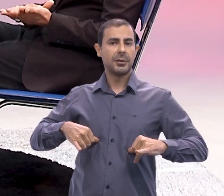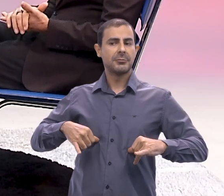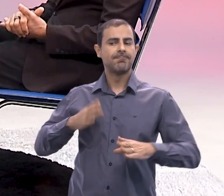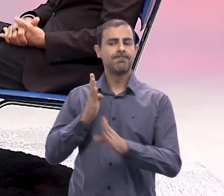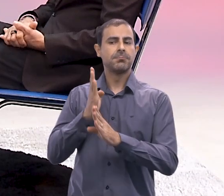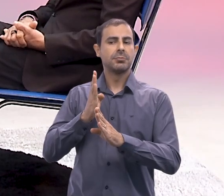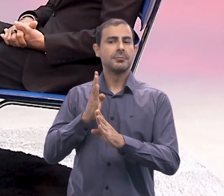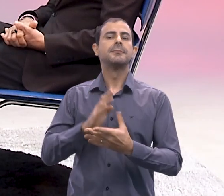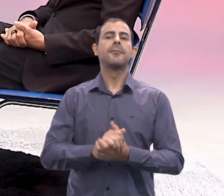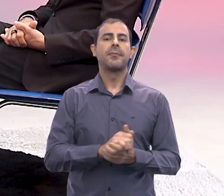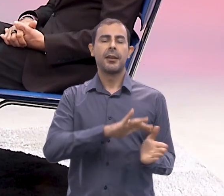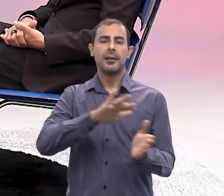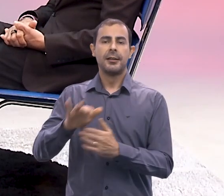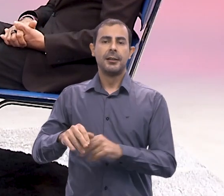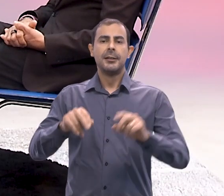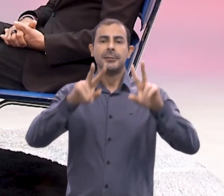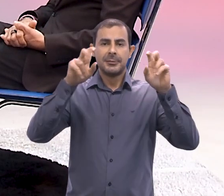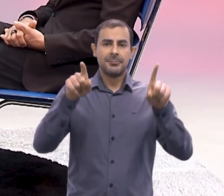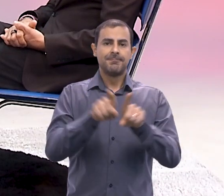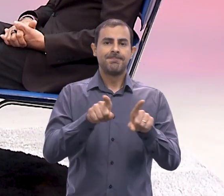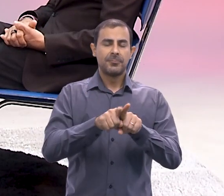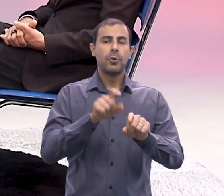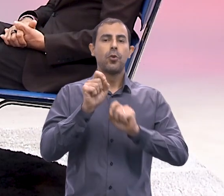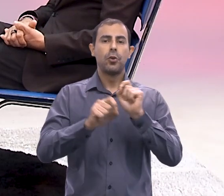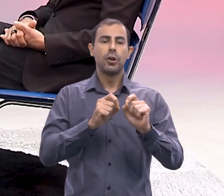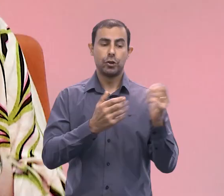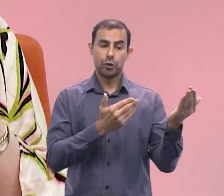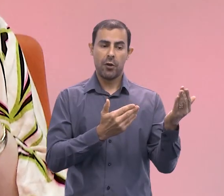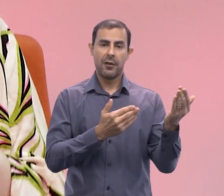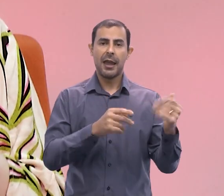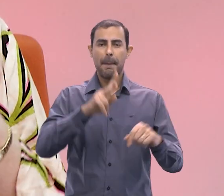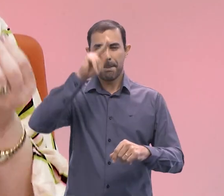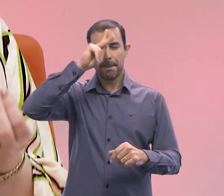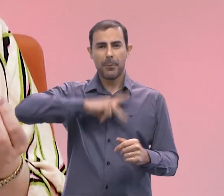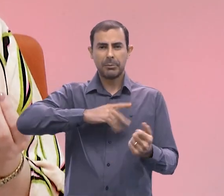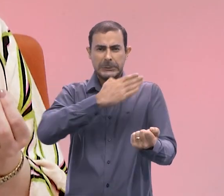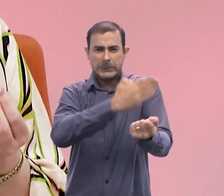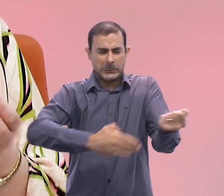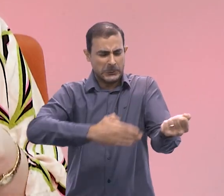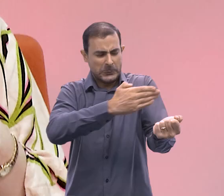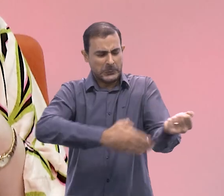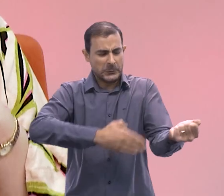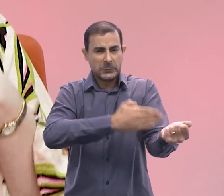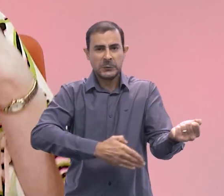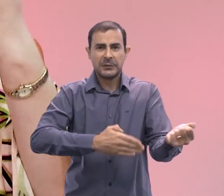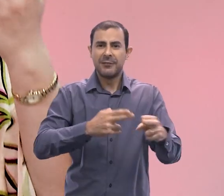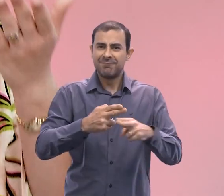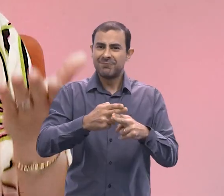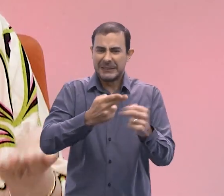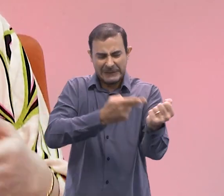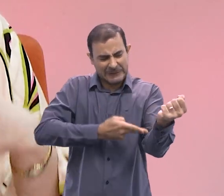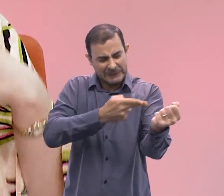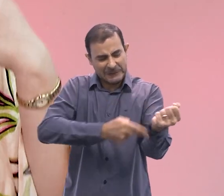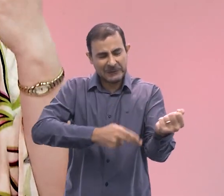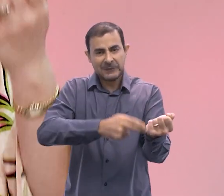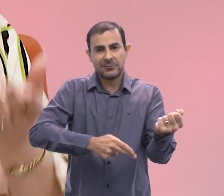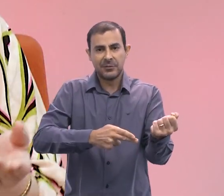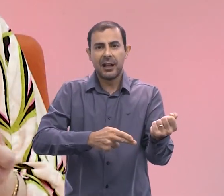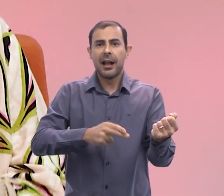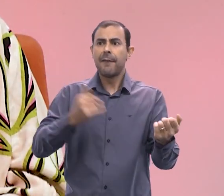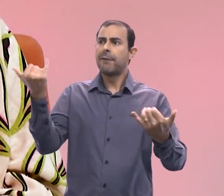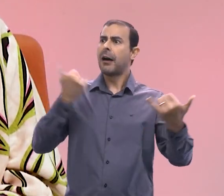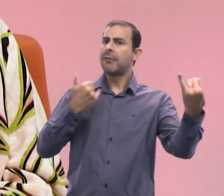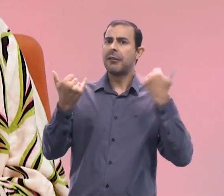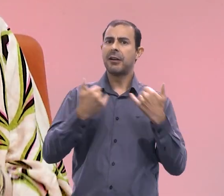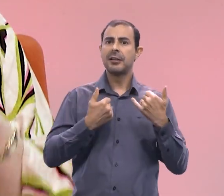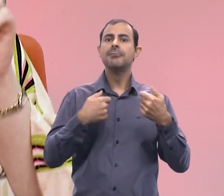ele. Outra questão também em relação aos jovens é essa autolesão, que a gente escuta muito falar,